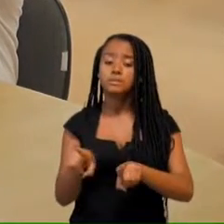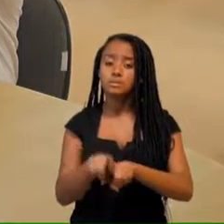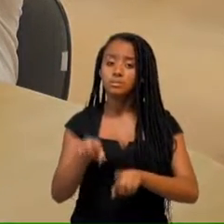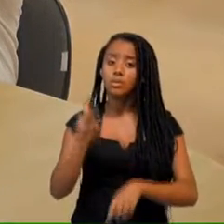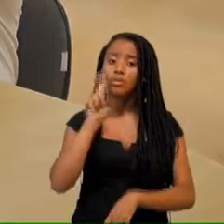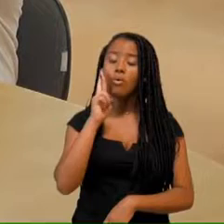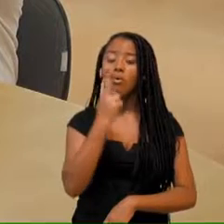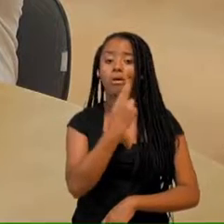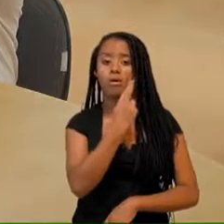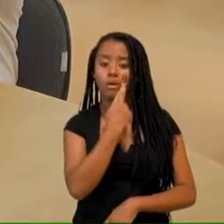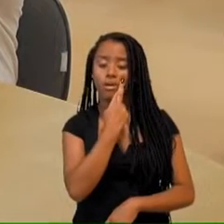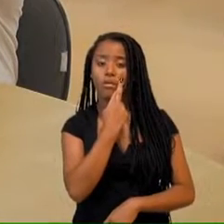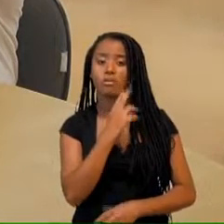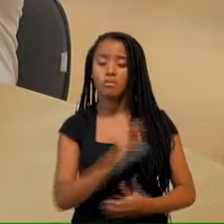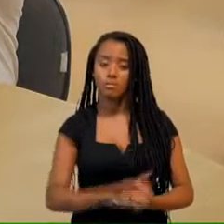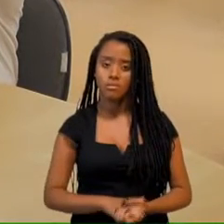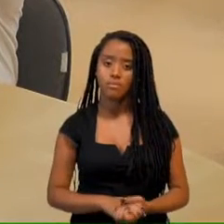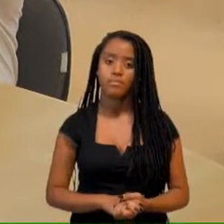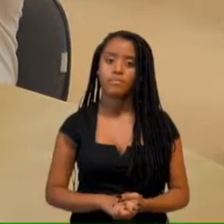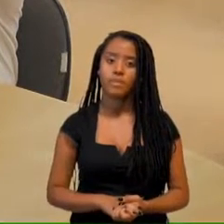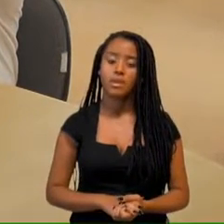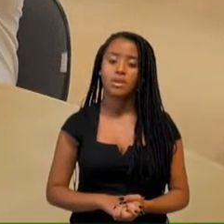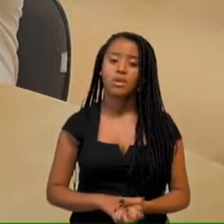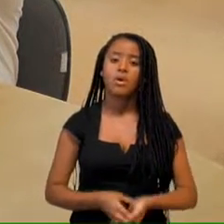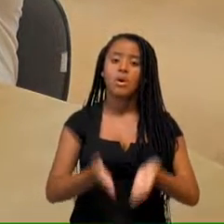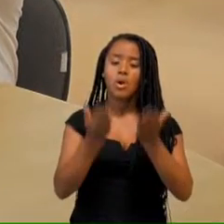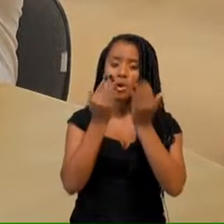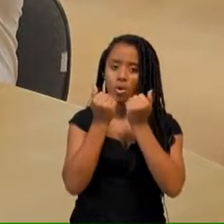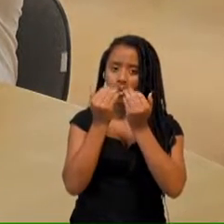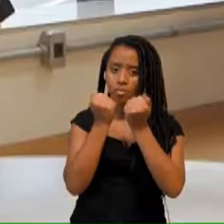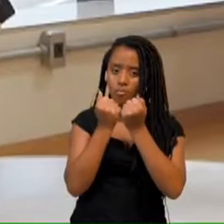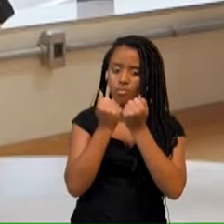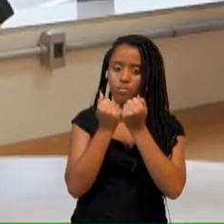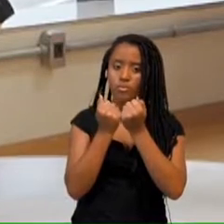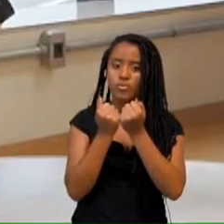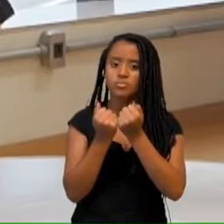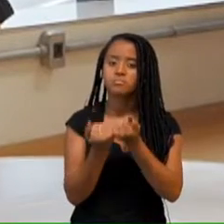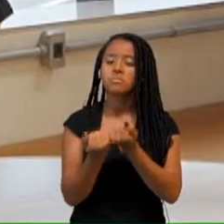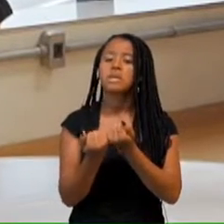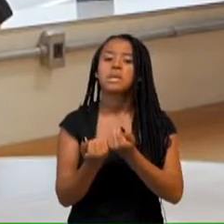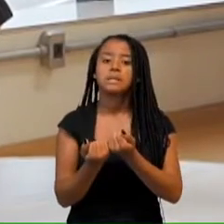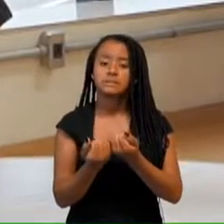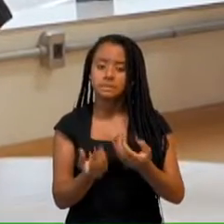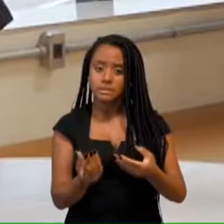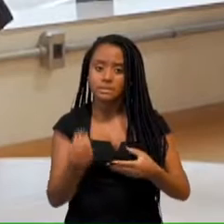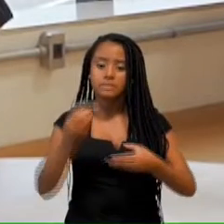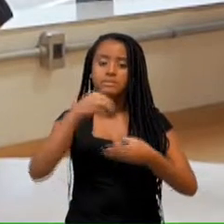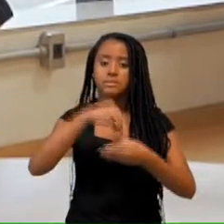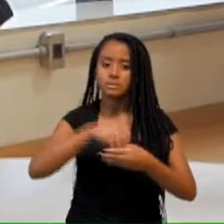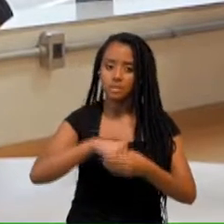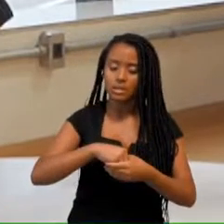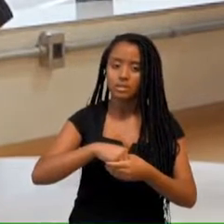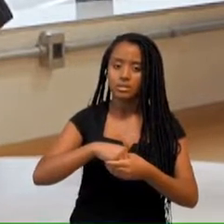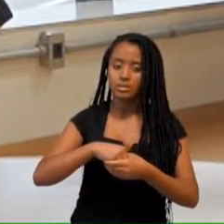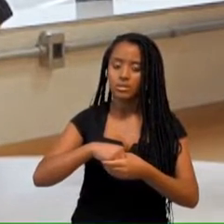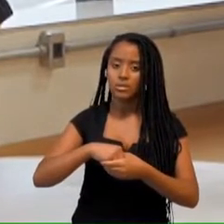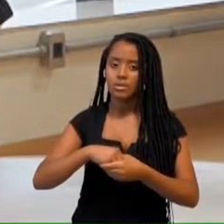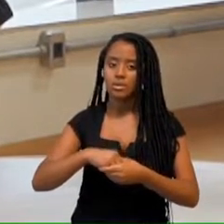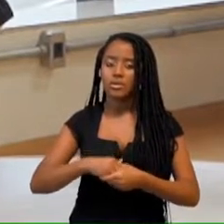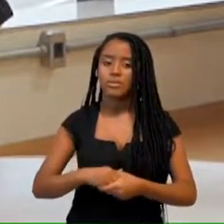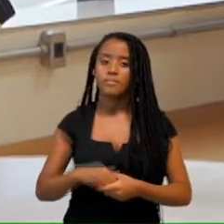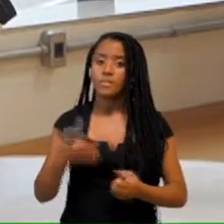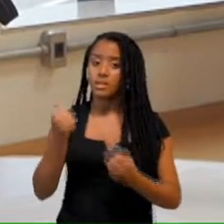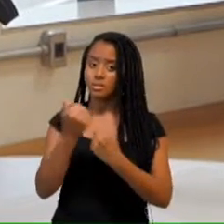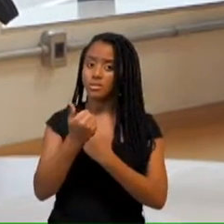alimentação a Tipo dois então almoço e janta é incluído para eles dentro desse é um combo né